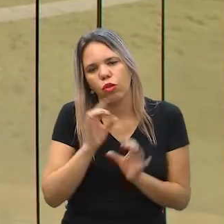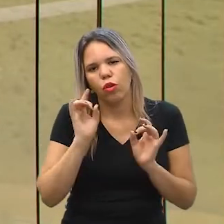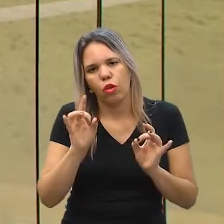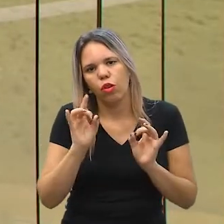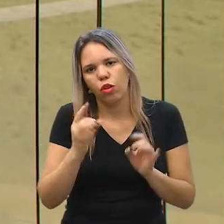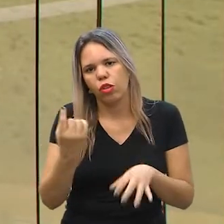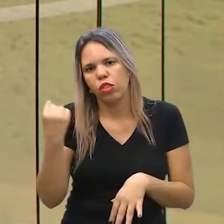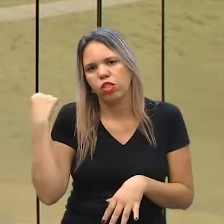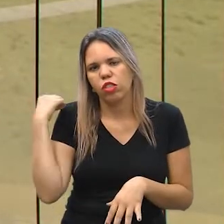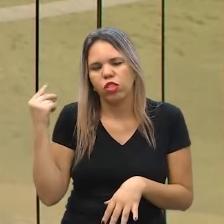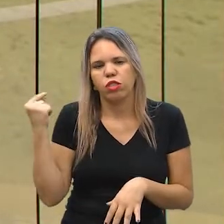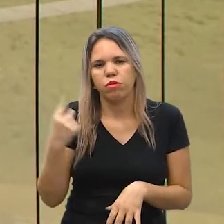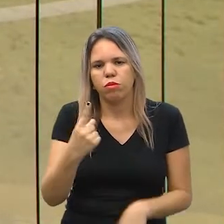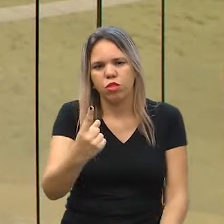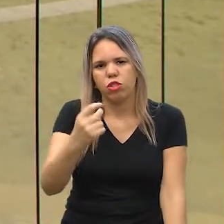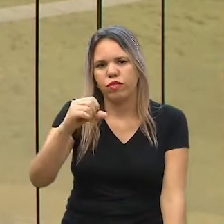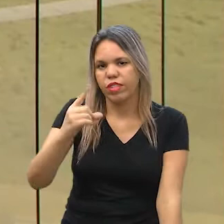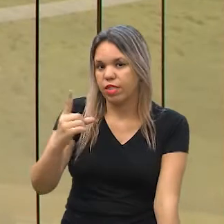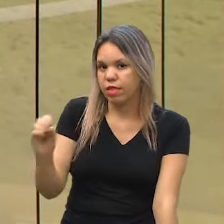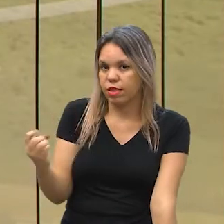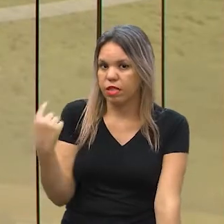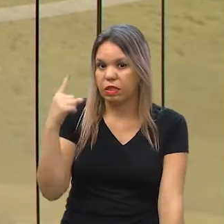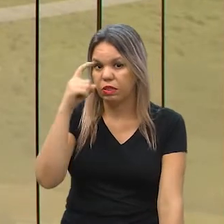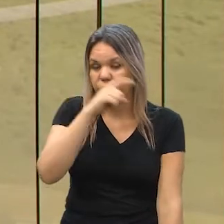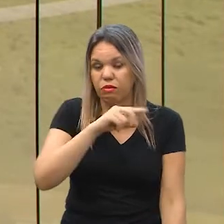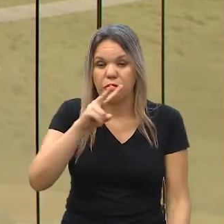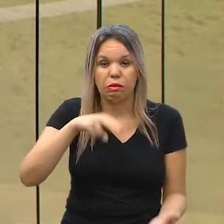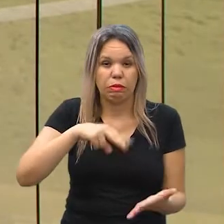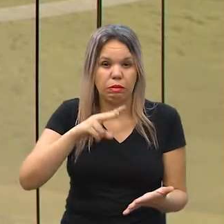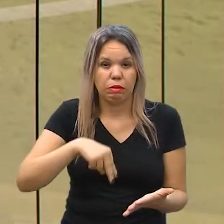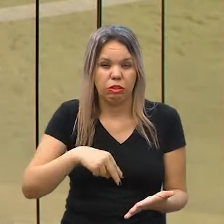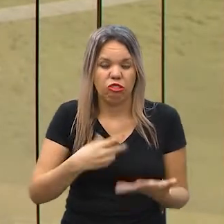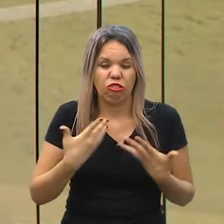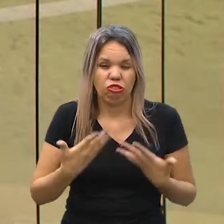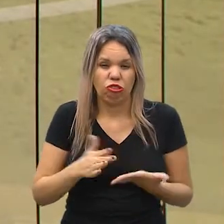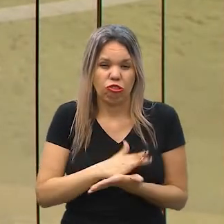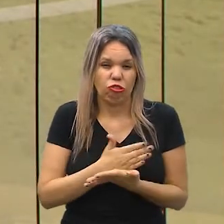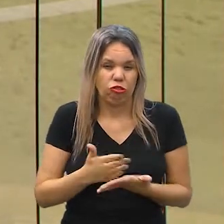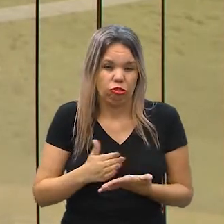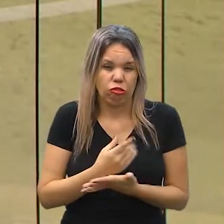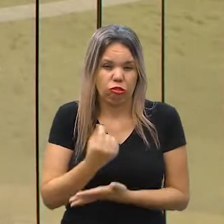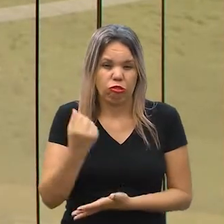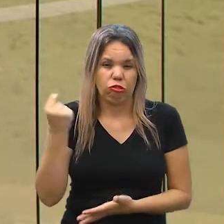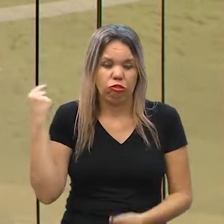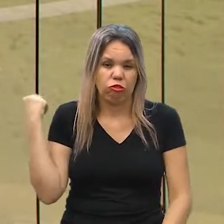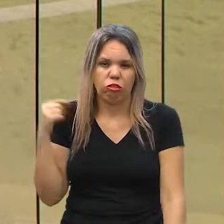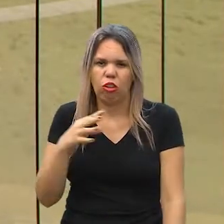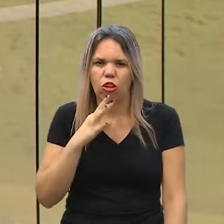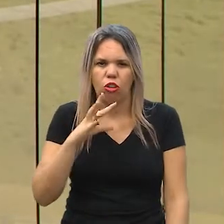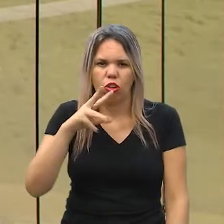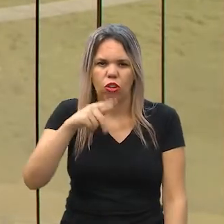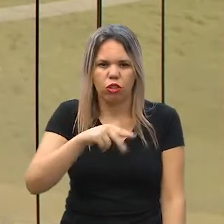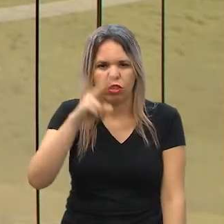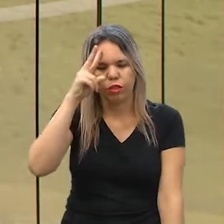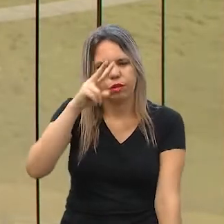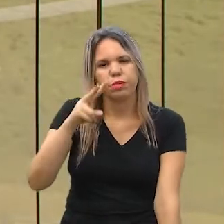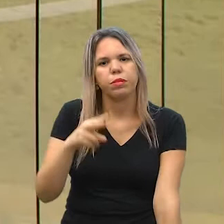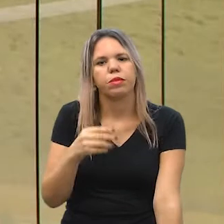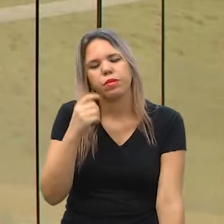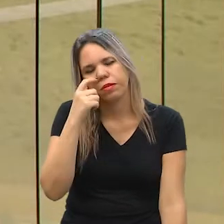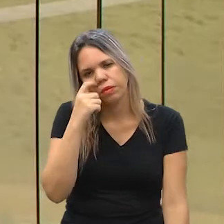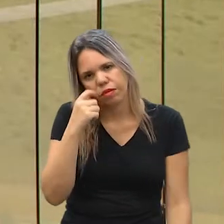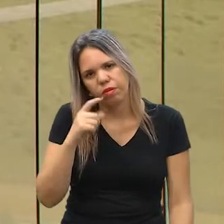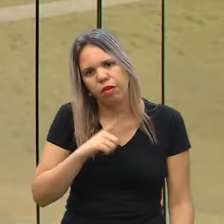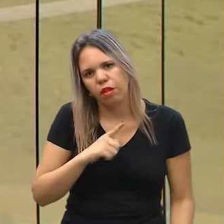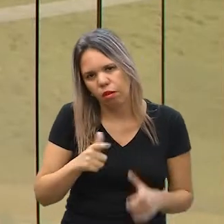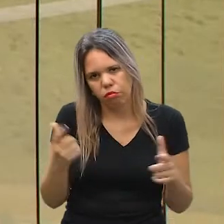livro antigo de 1910, difícil de ler porque ele chega a ser chato de tão antigo, porque você já conhece todas as histórias, mas é um